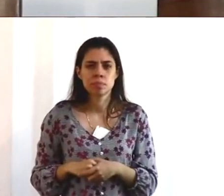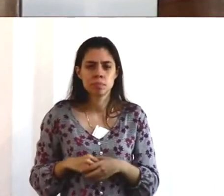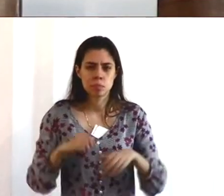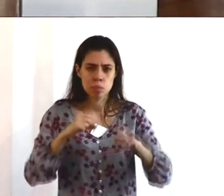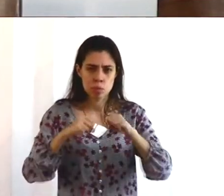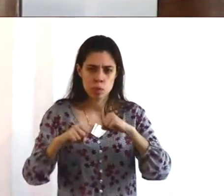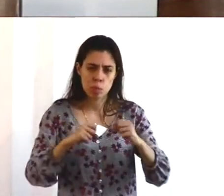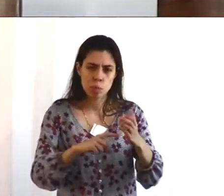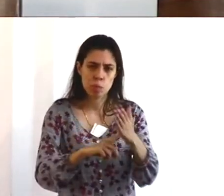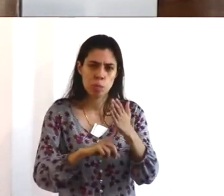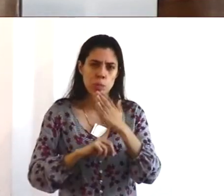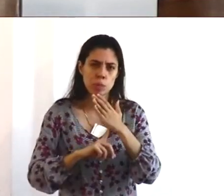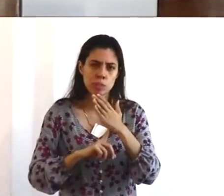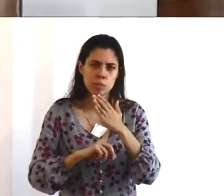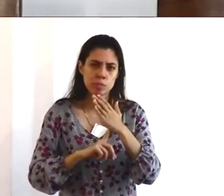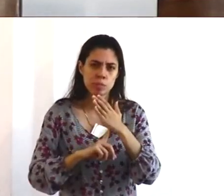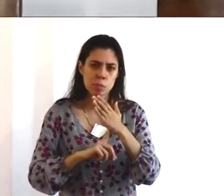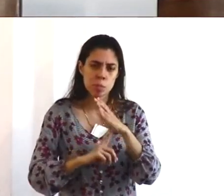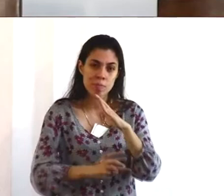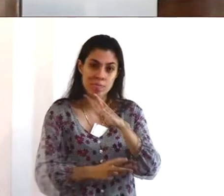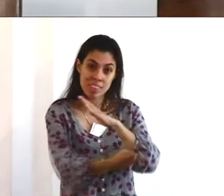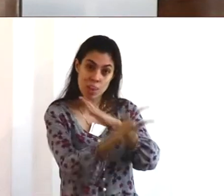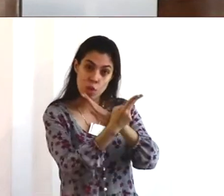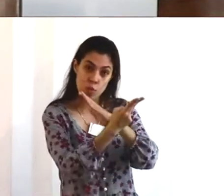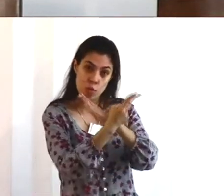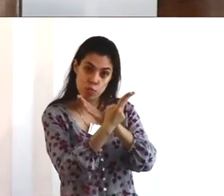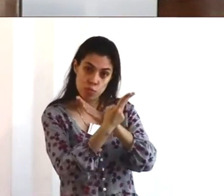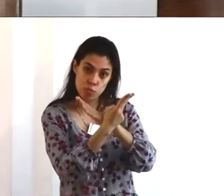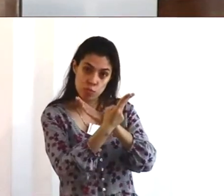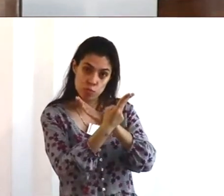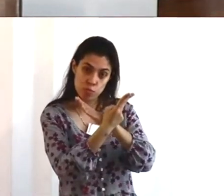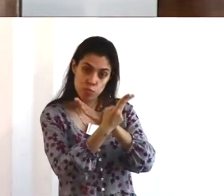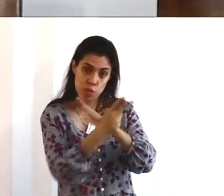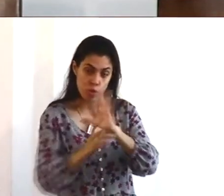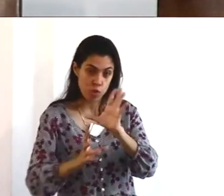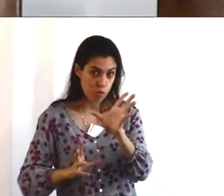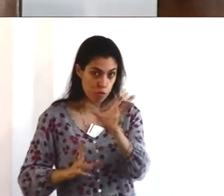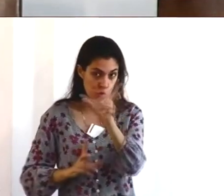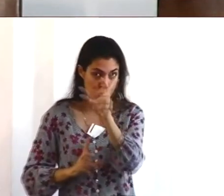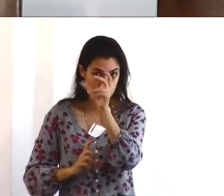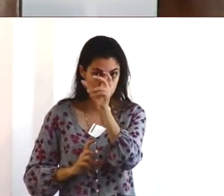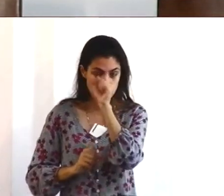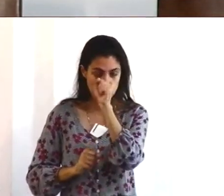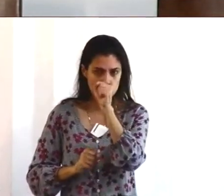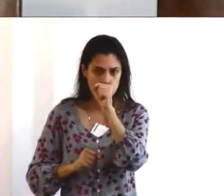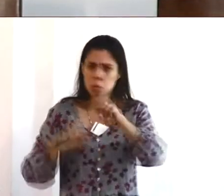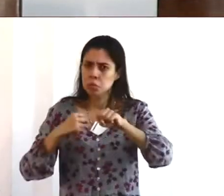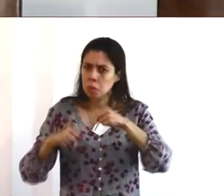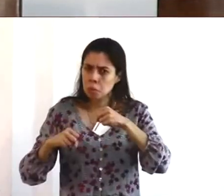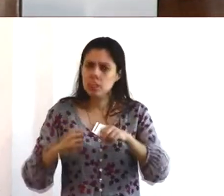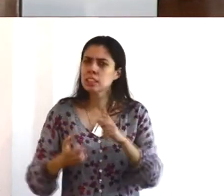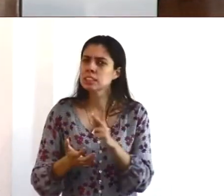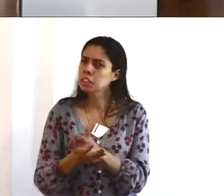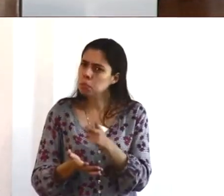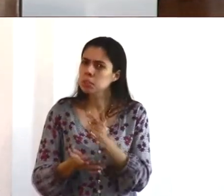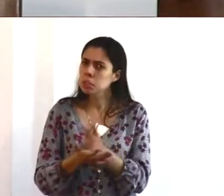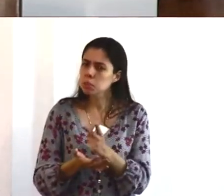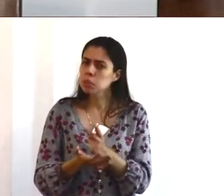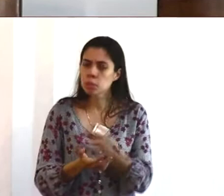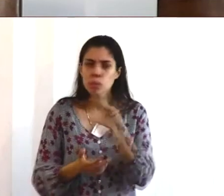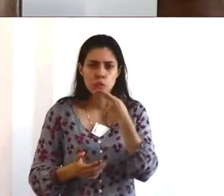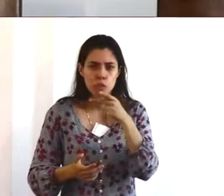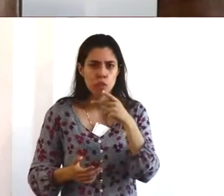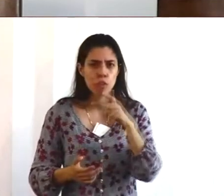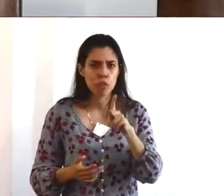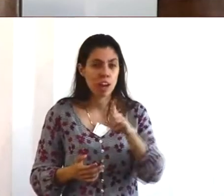isso. Refúgio e fortaleza são palavras usadas com bastante frequência pelos salmistas. E elas descrevem um caráter